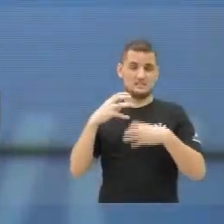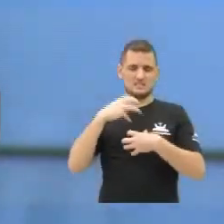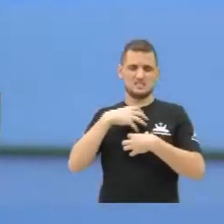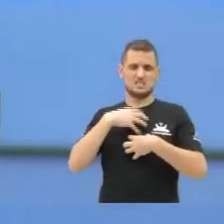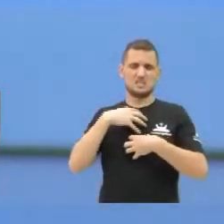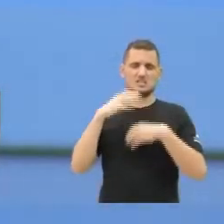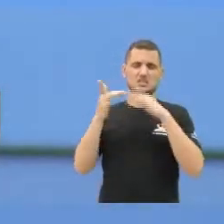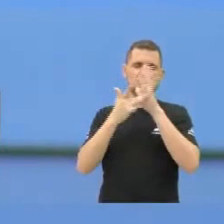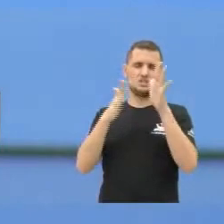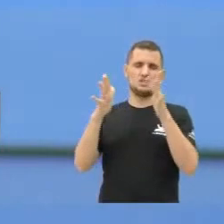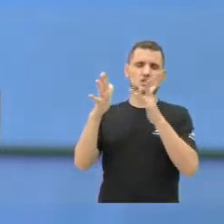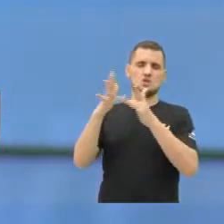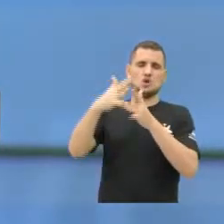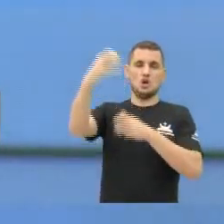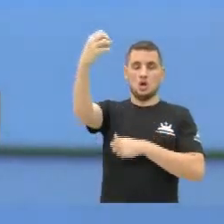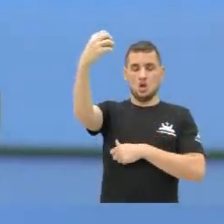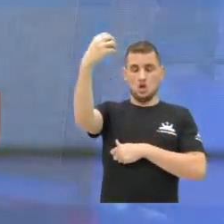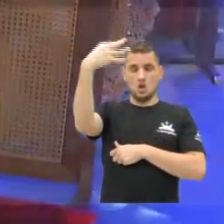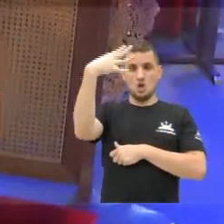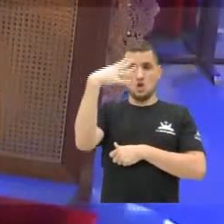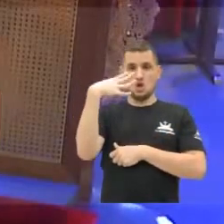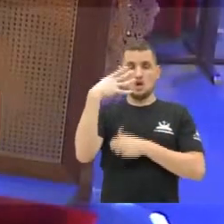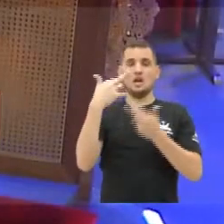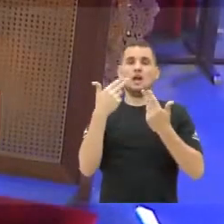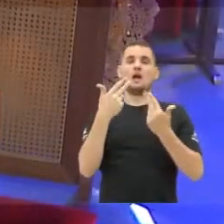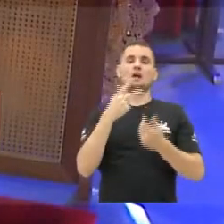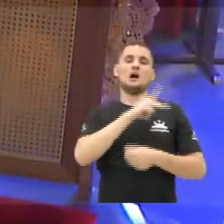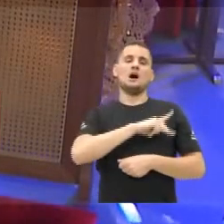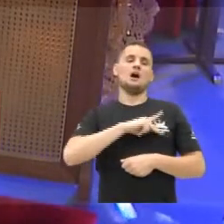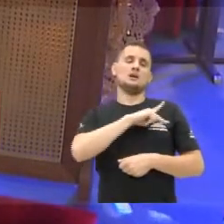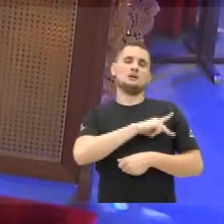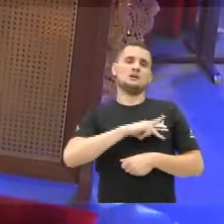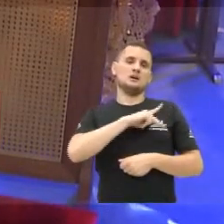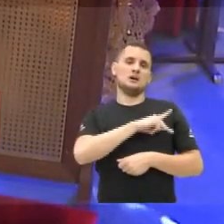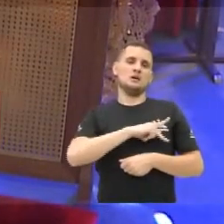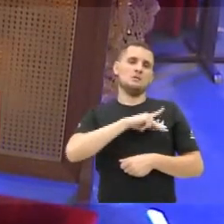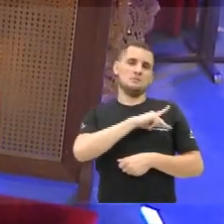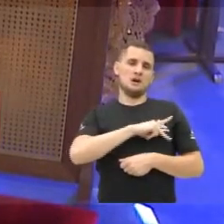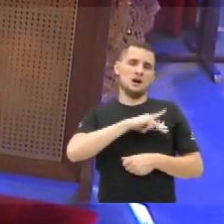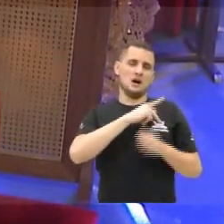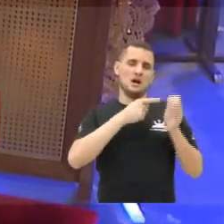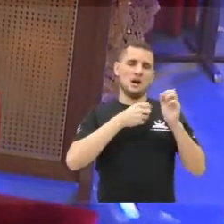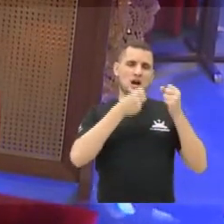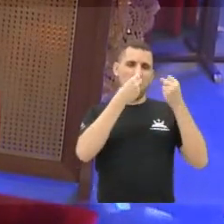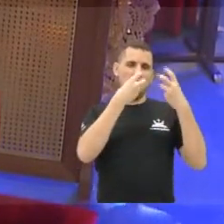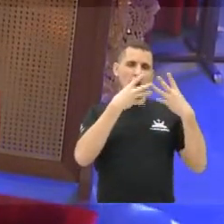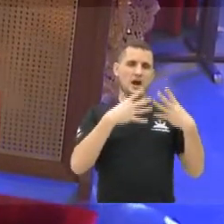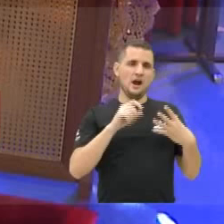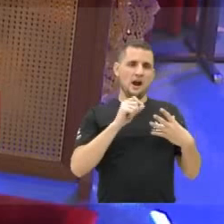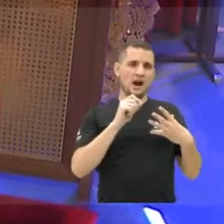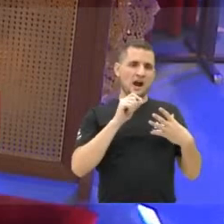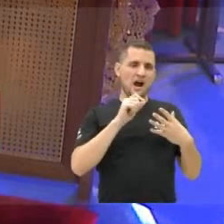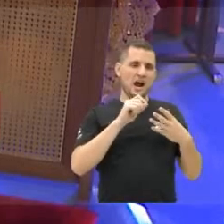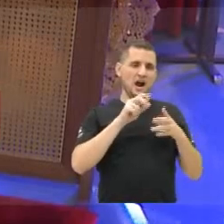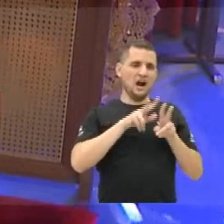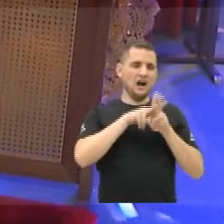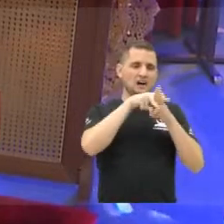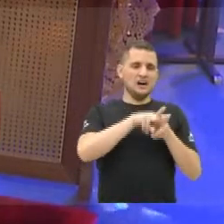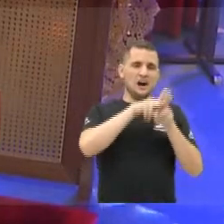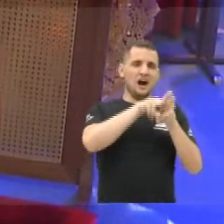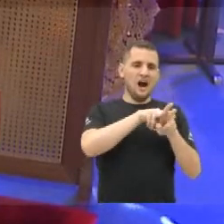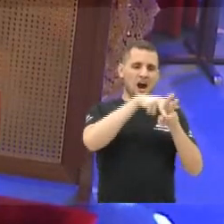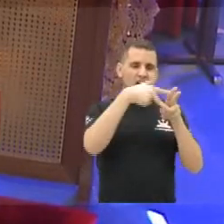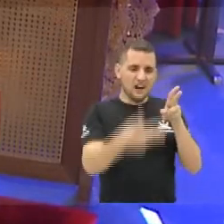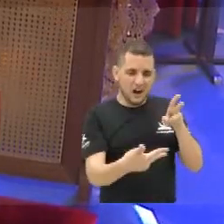luz. Quando São Paulo em Atos 9 cai a caminho de Damasco, uma luz mais forte do que o